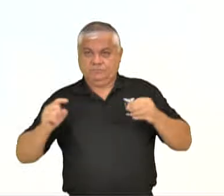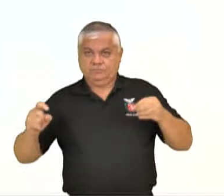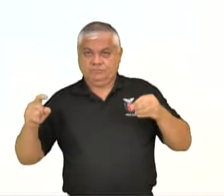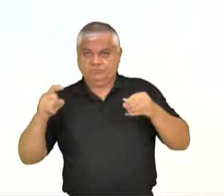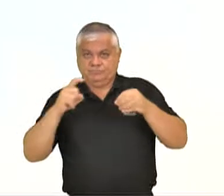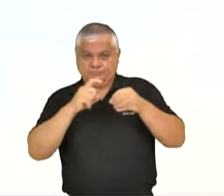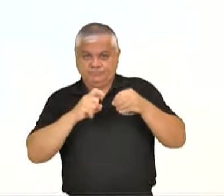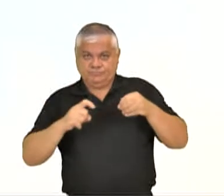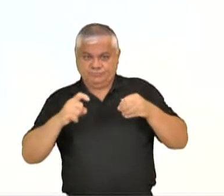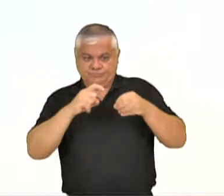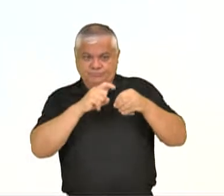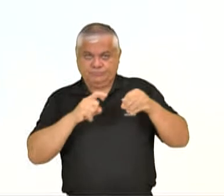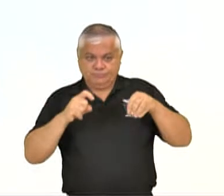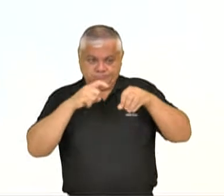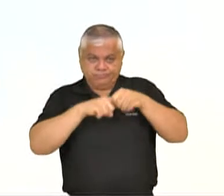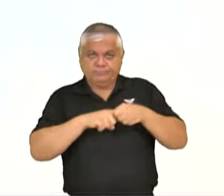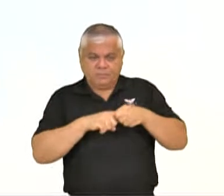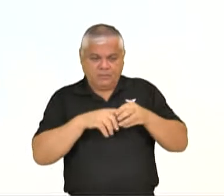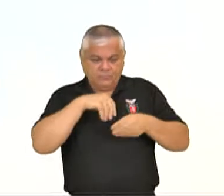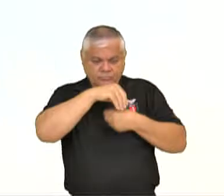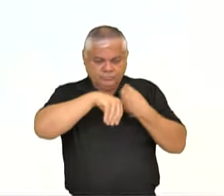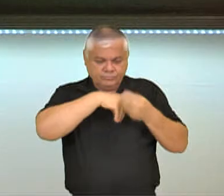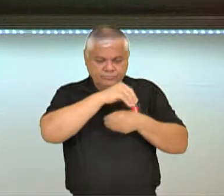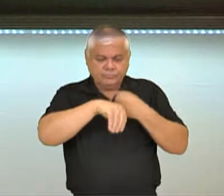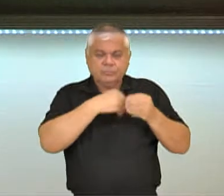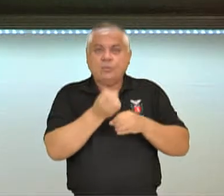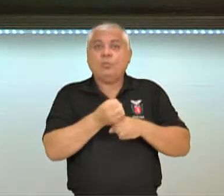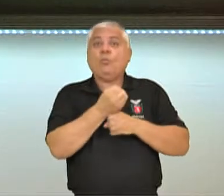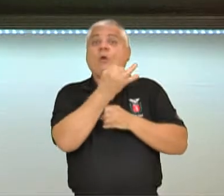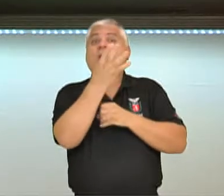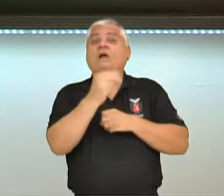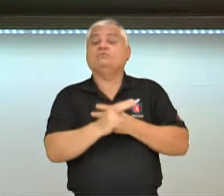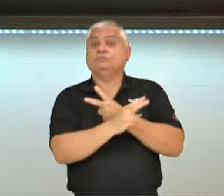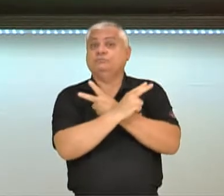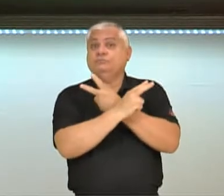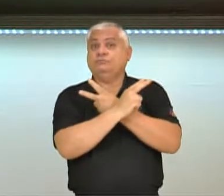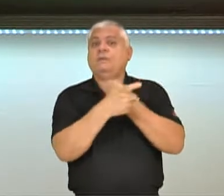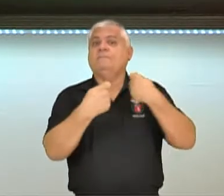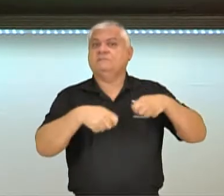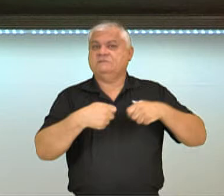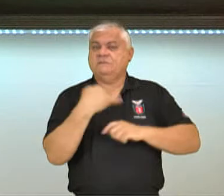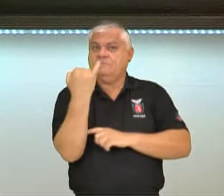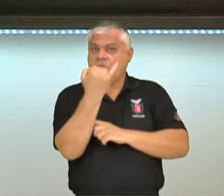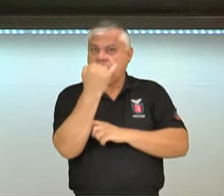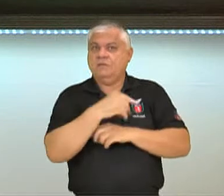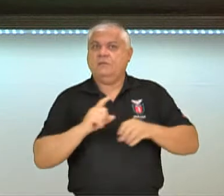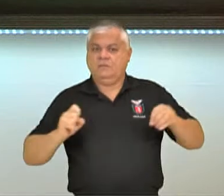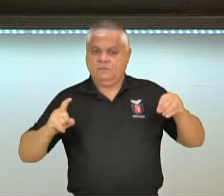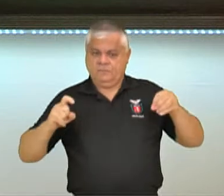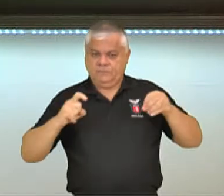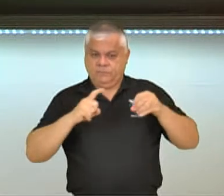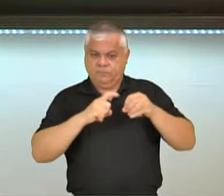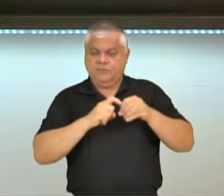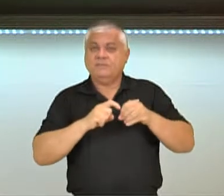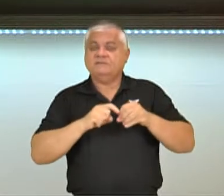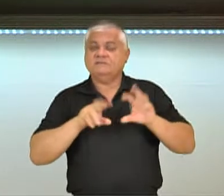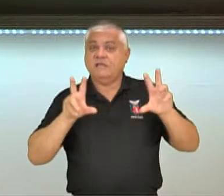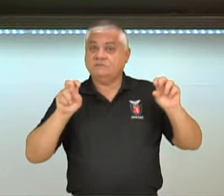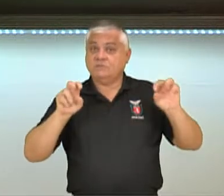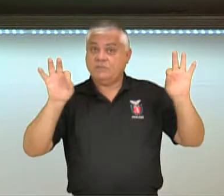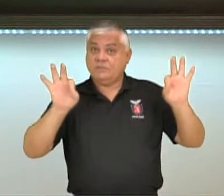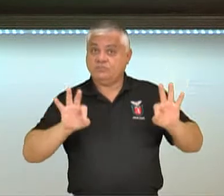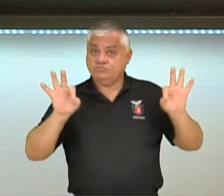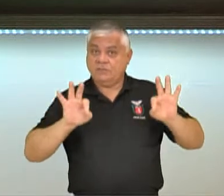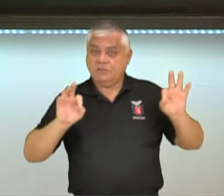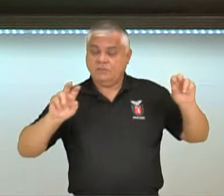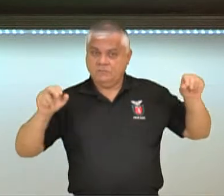espermatozoide com o óvulo, vai ter que formar o indivíduo com o total de número de cromossomos. Então, por isso que o espermatozoide e o óvulo têm que dividir esses cromossomos pela metade